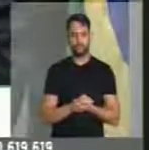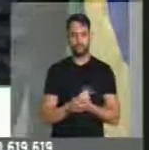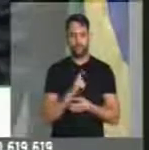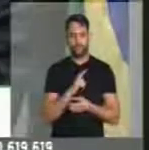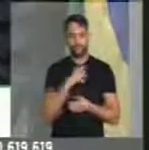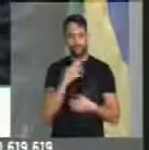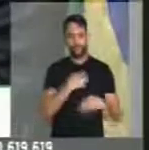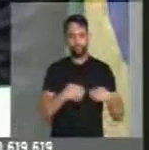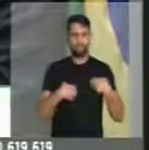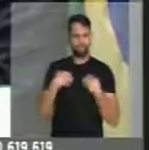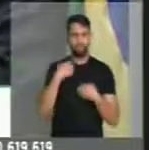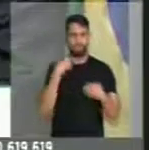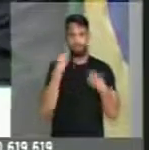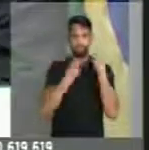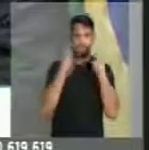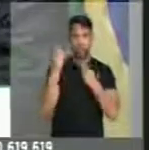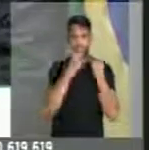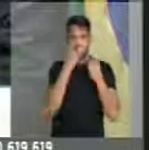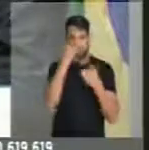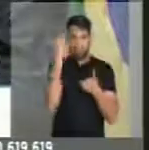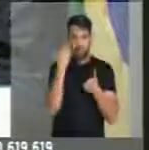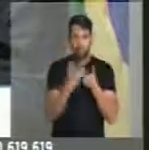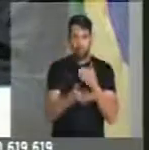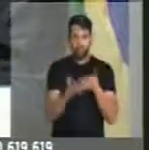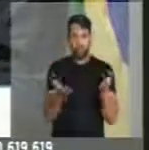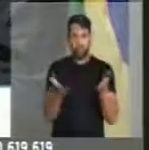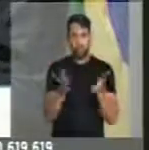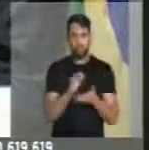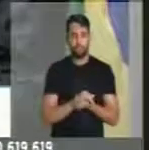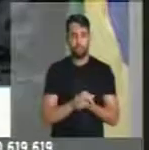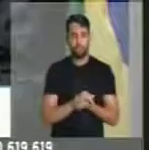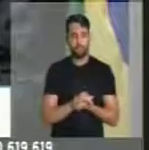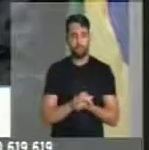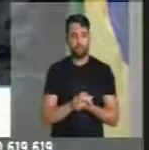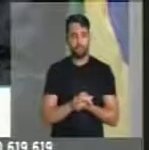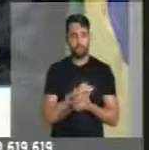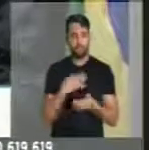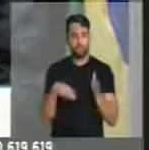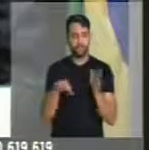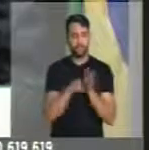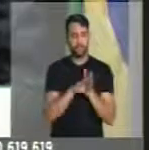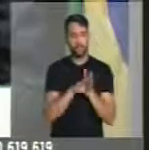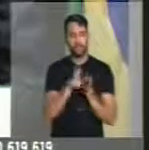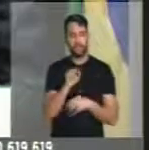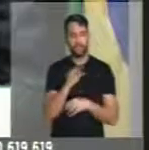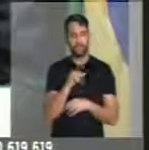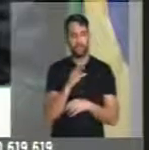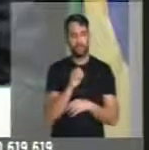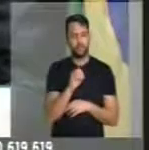Esse desespero dos derrotados chega ao ridículo.